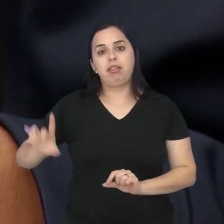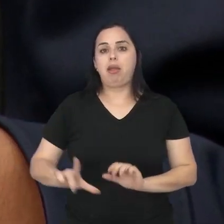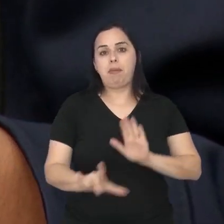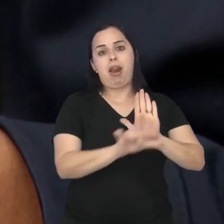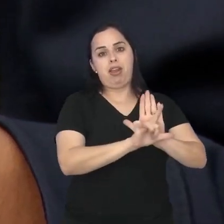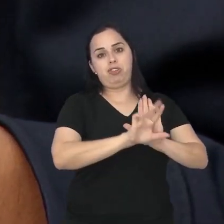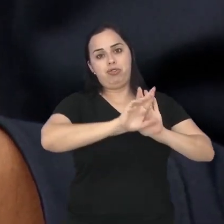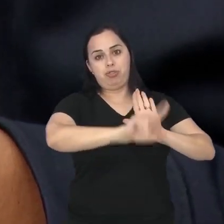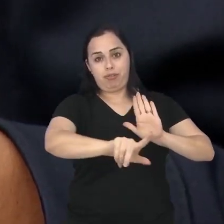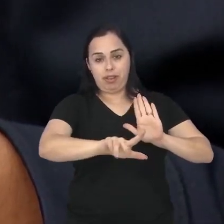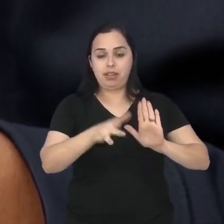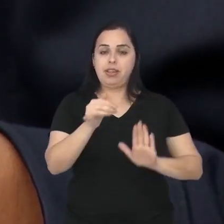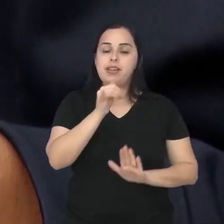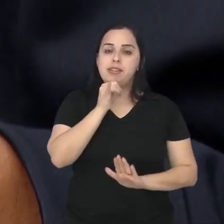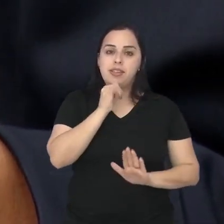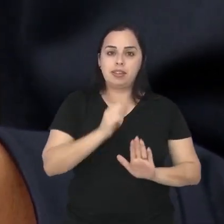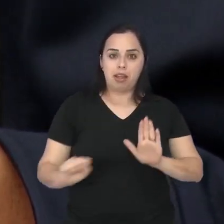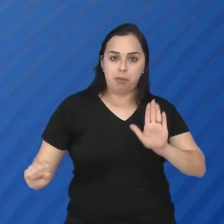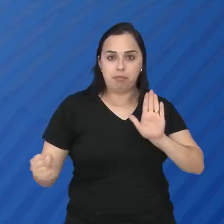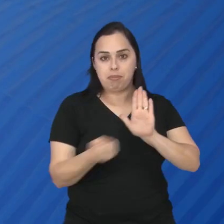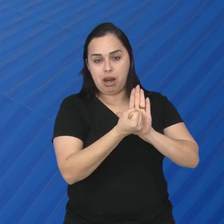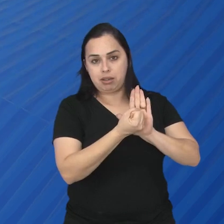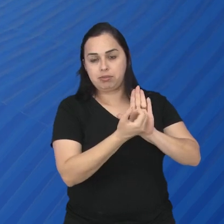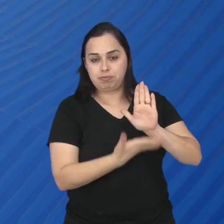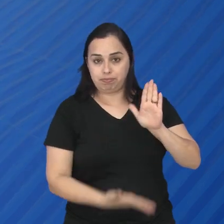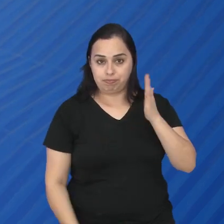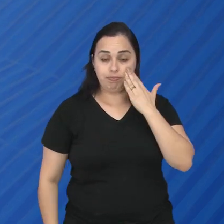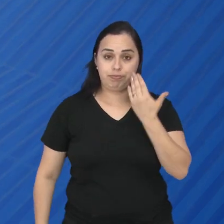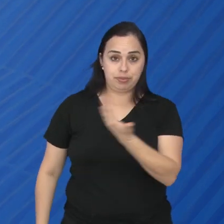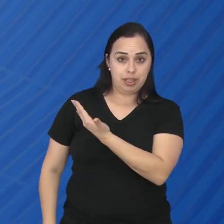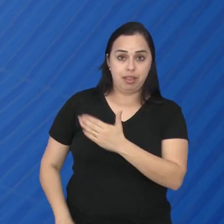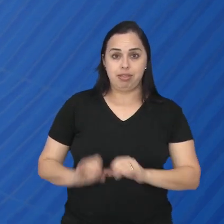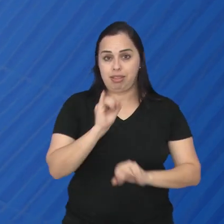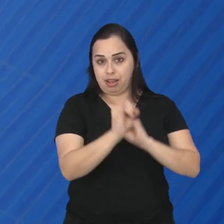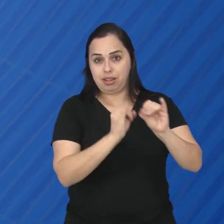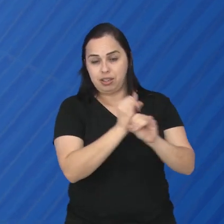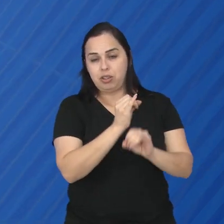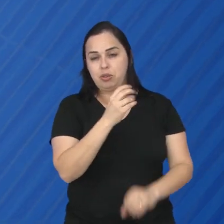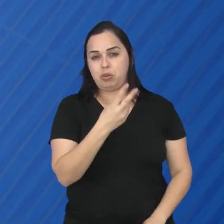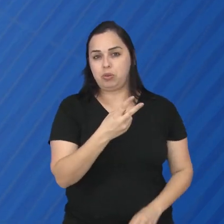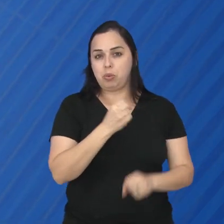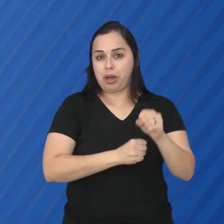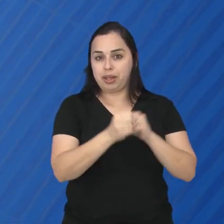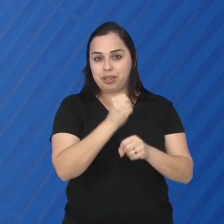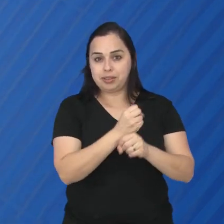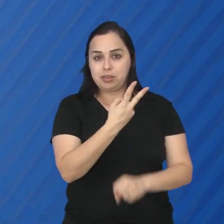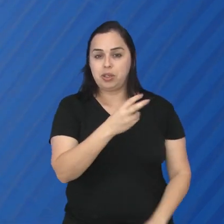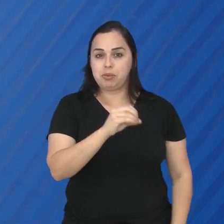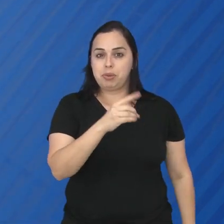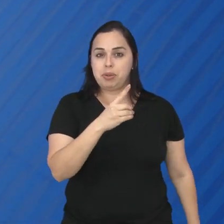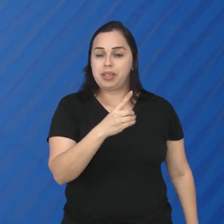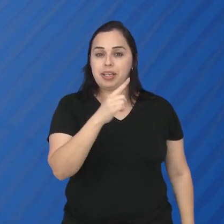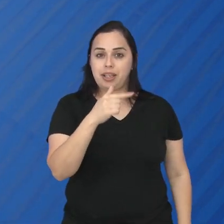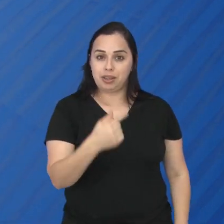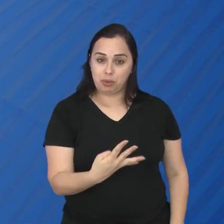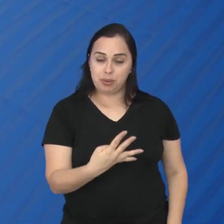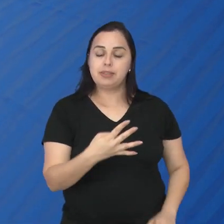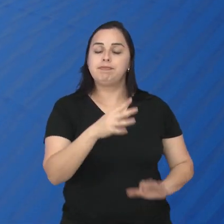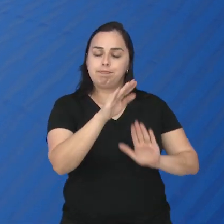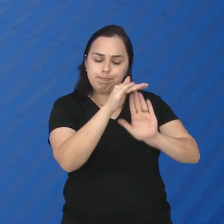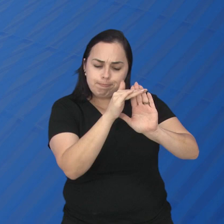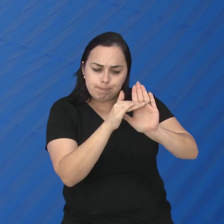uma legislação diferente para começar tem o Marco civil regulatório da internet lei de 2014 que estabelece